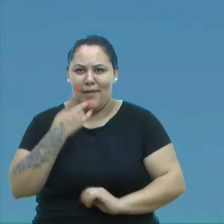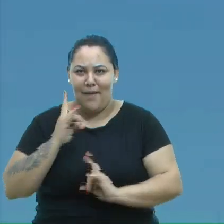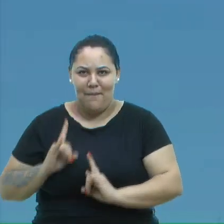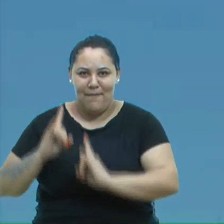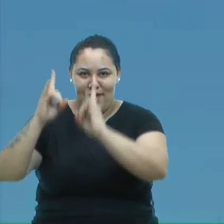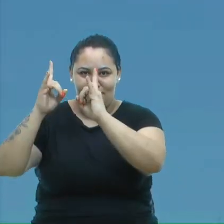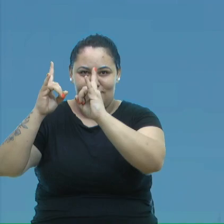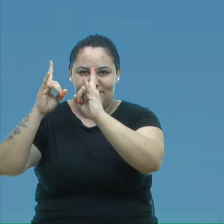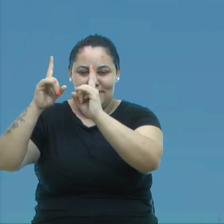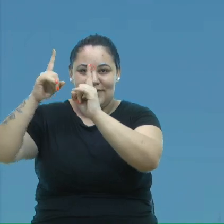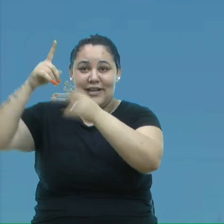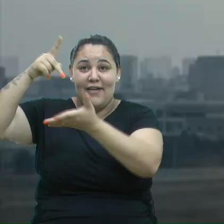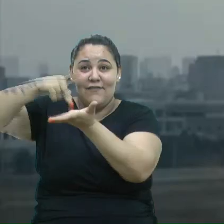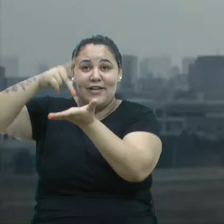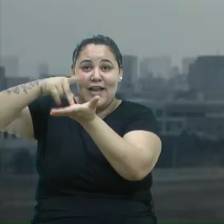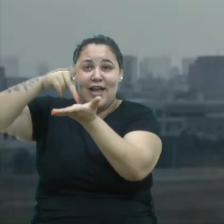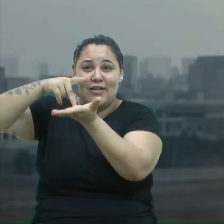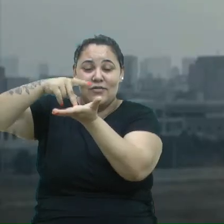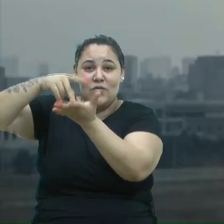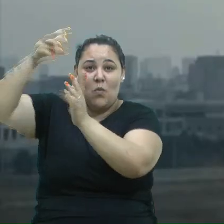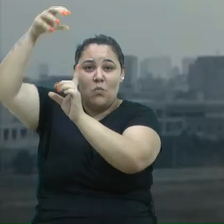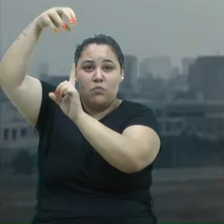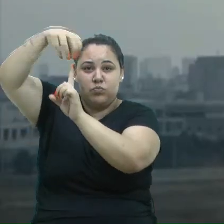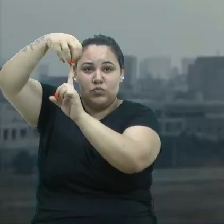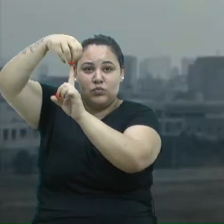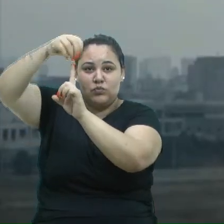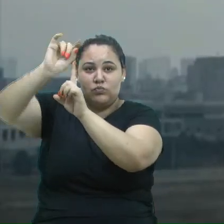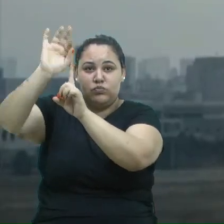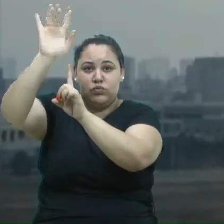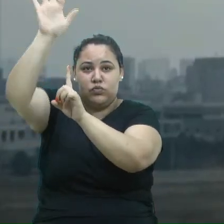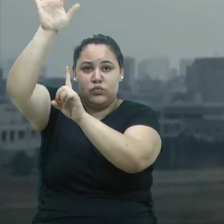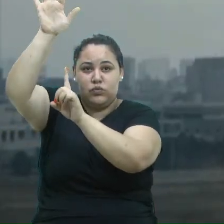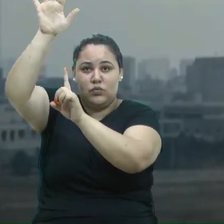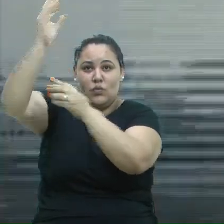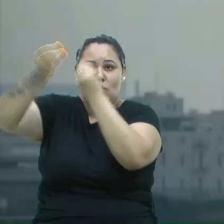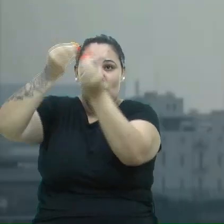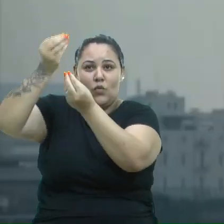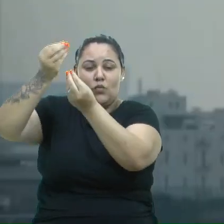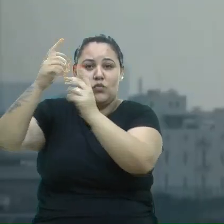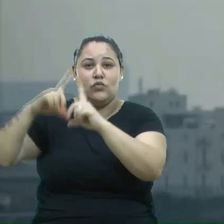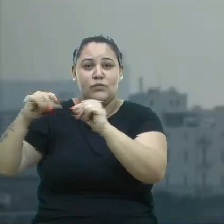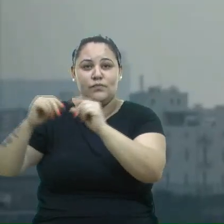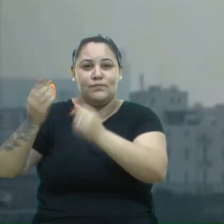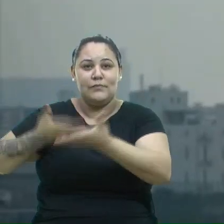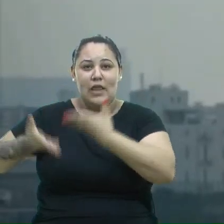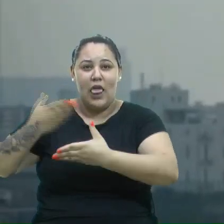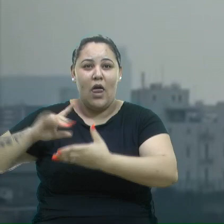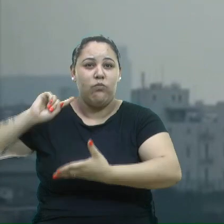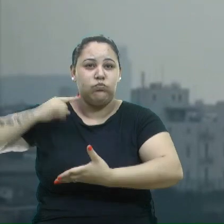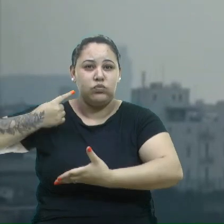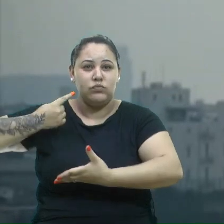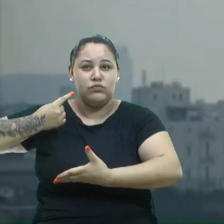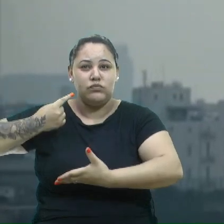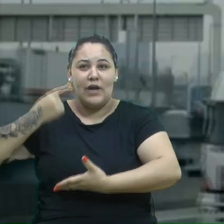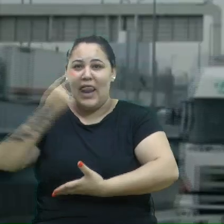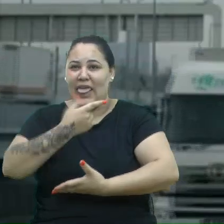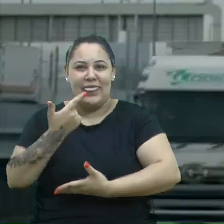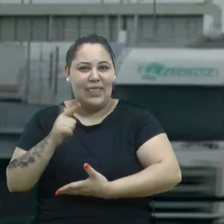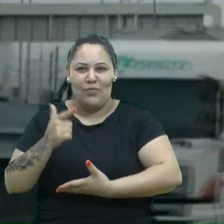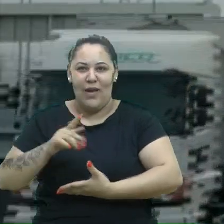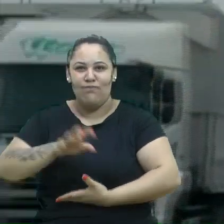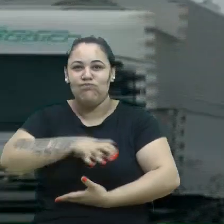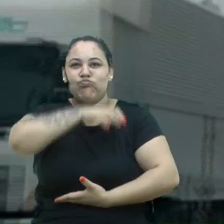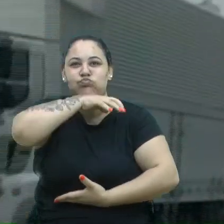chaminés, a parte mais visível de como os japoneses tratam o lixo. Aqui não há depósitos abertos, lixões,